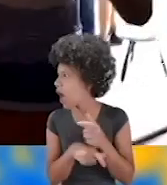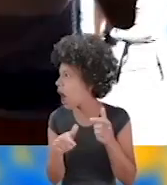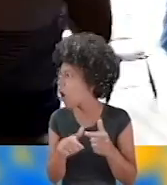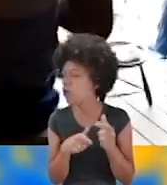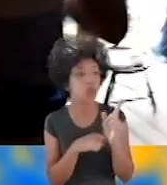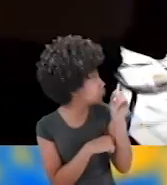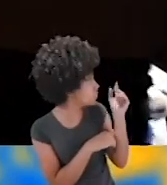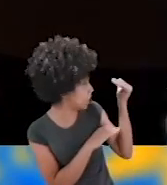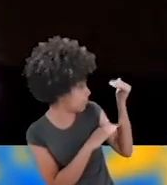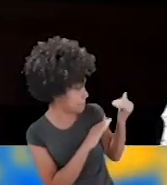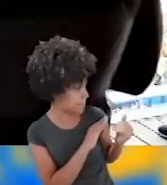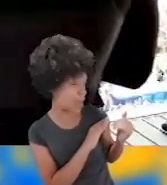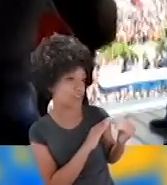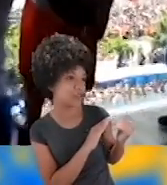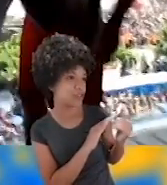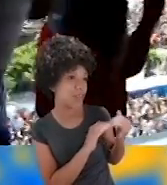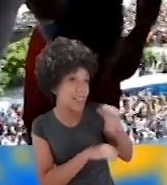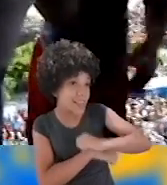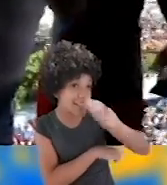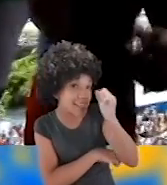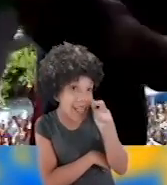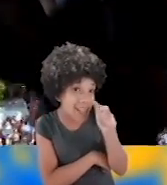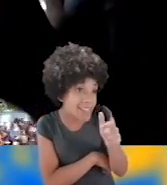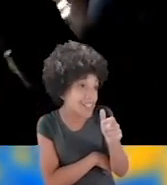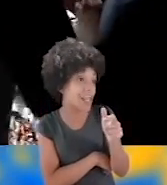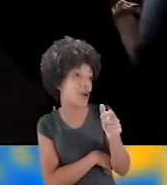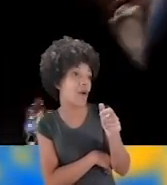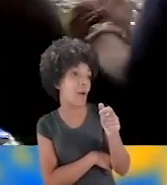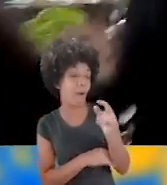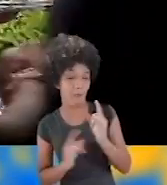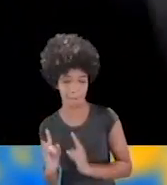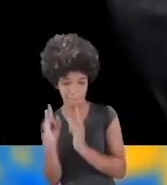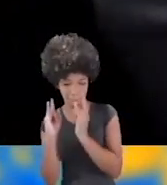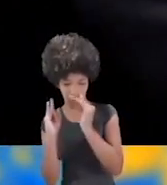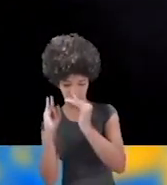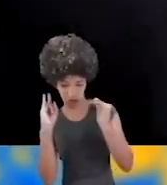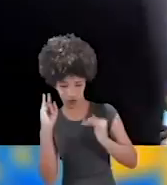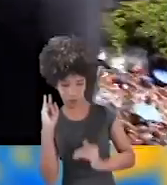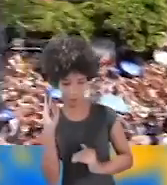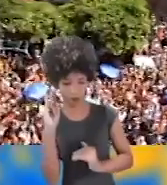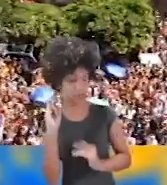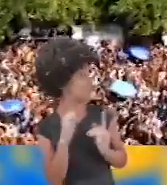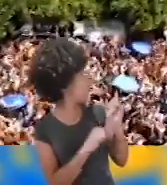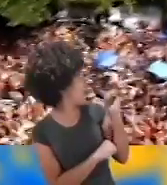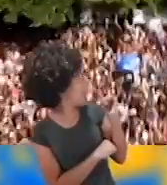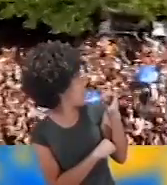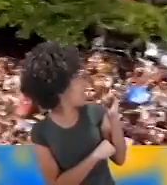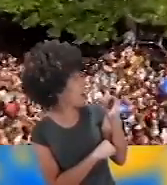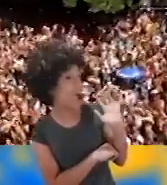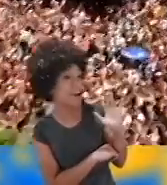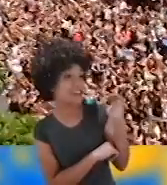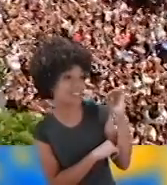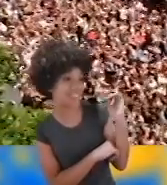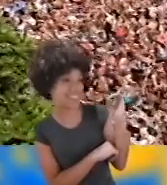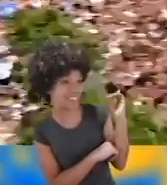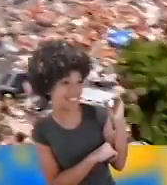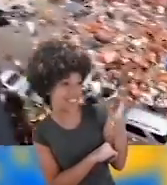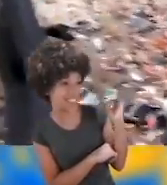O apartamento de baixo. Sacou? Aí acontece aí depois que a gente sobe, que ia trocar de roupa e eu preciso.